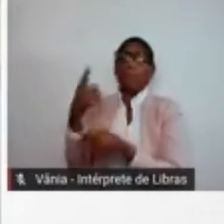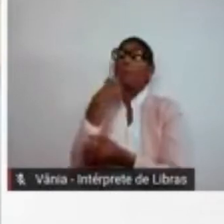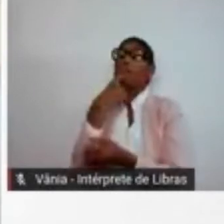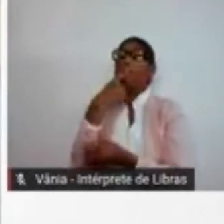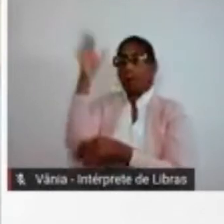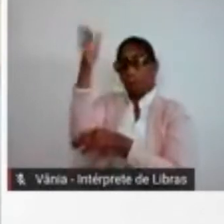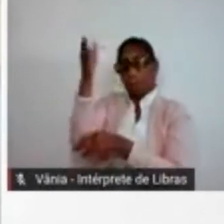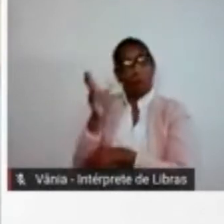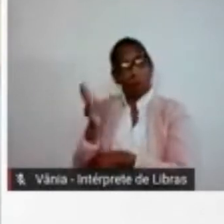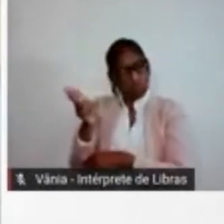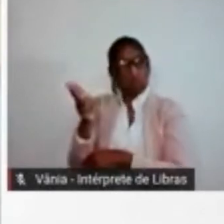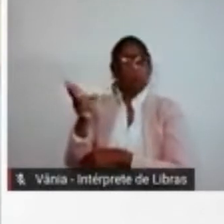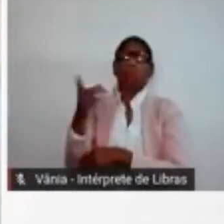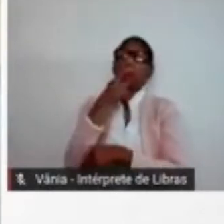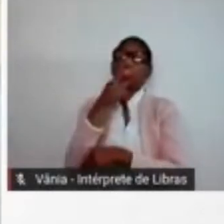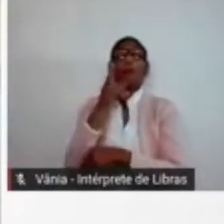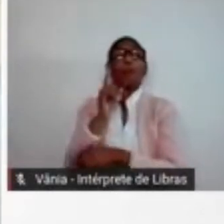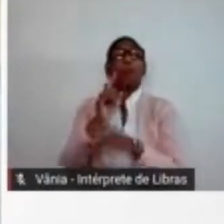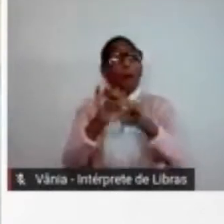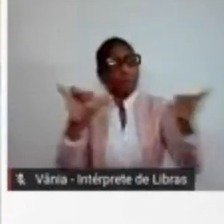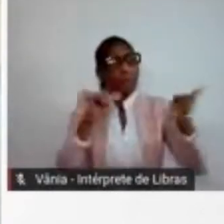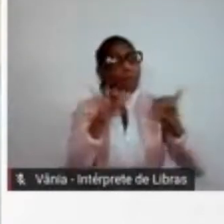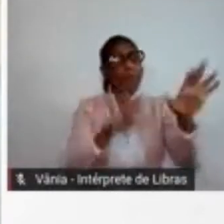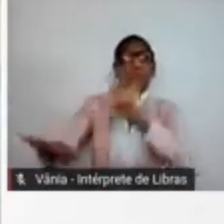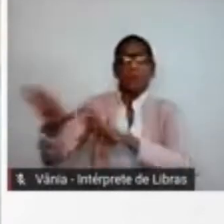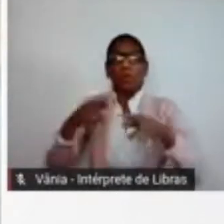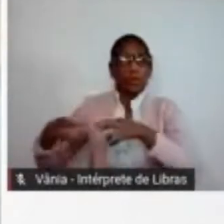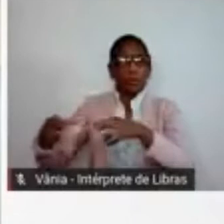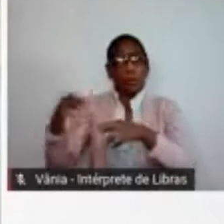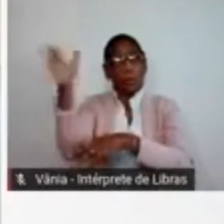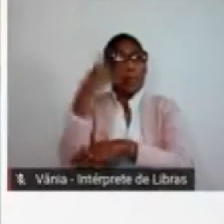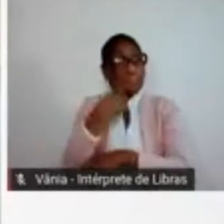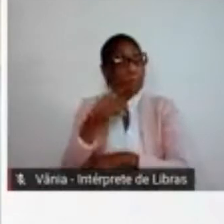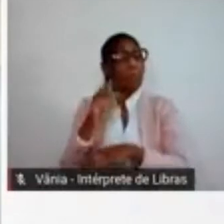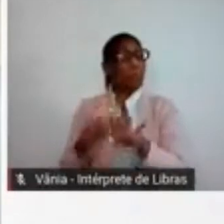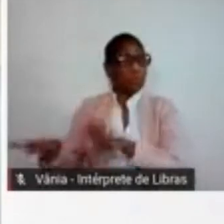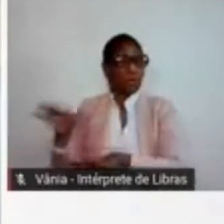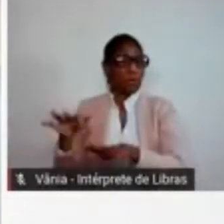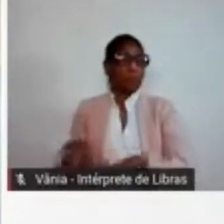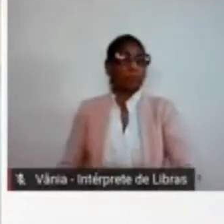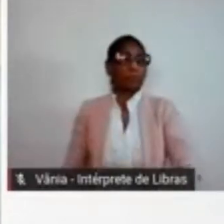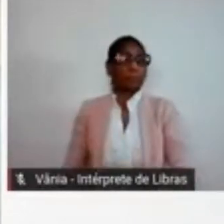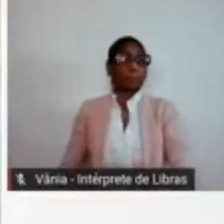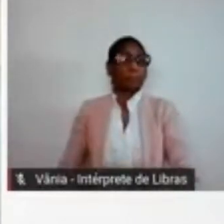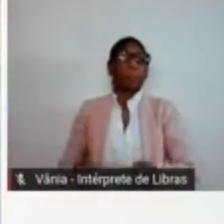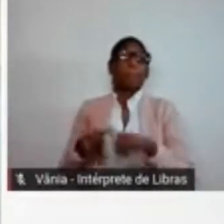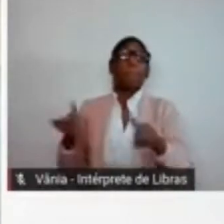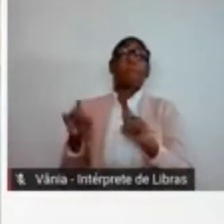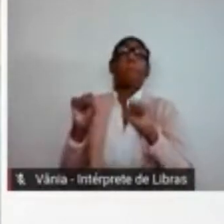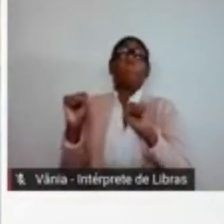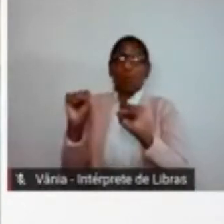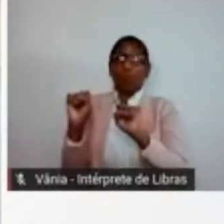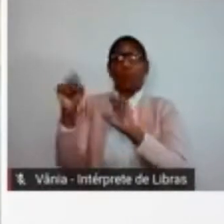continua rodando as bandeiras, identificando e alertando a região de que ela está, mas ela pode ter protocolos